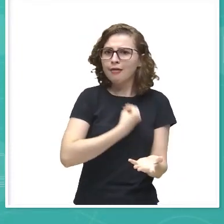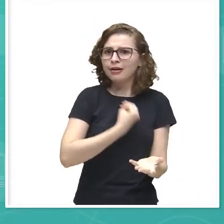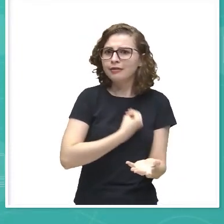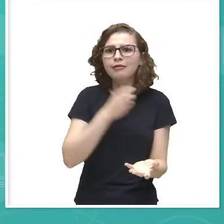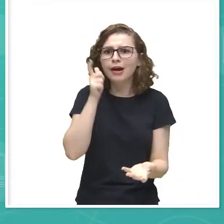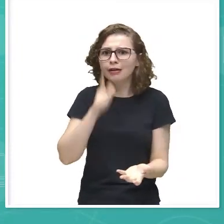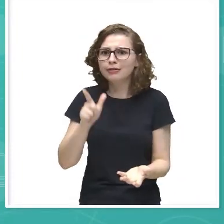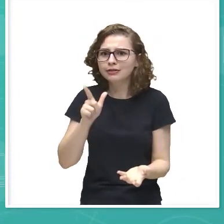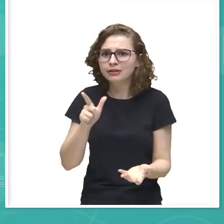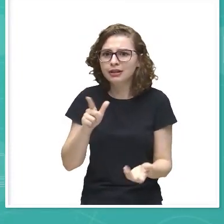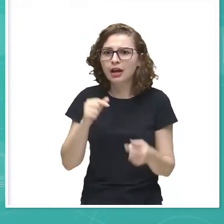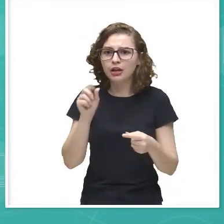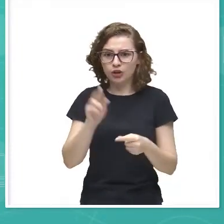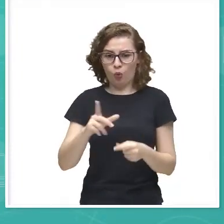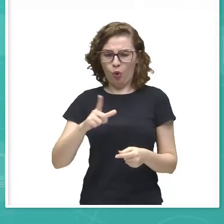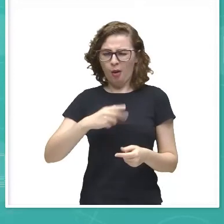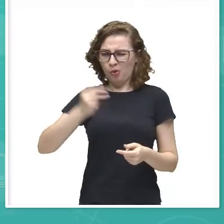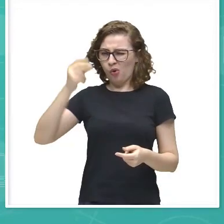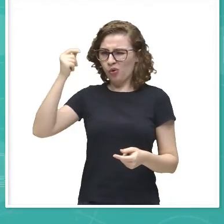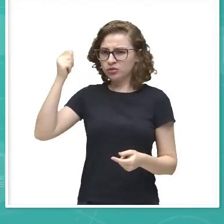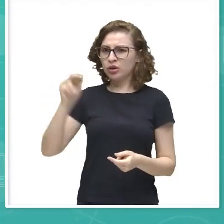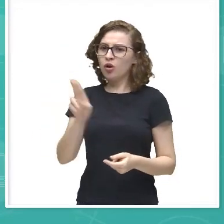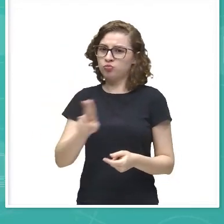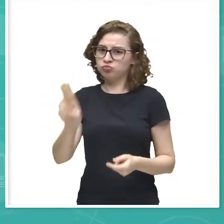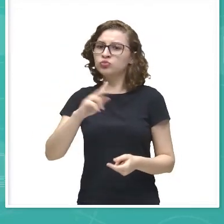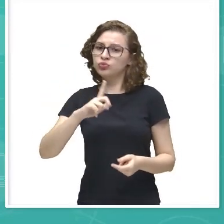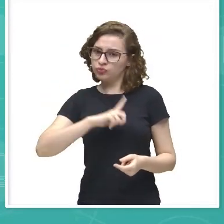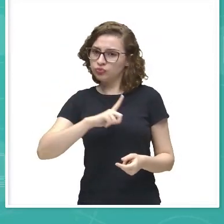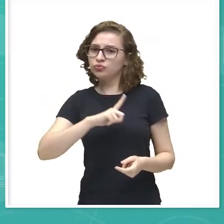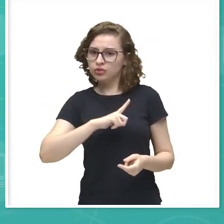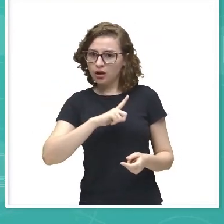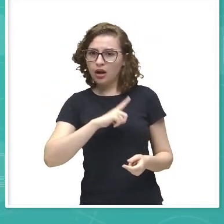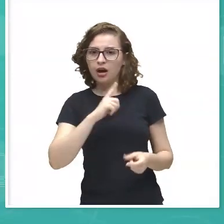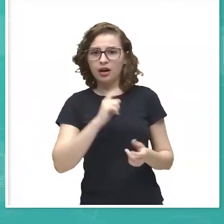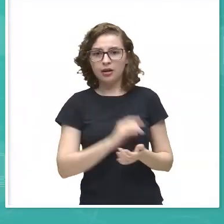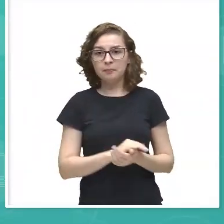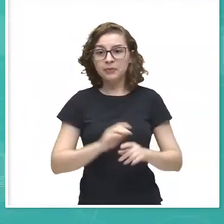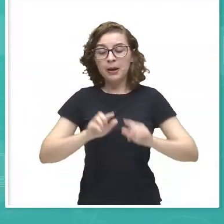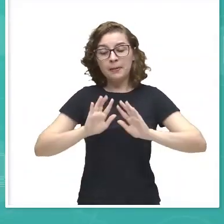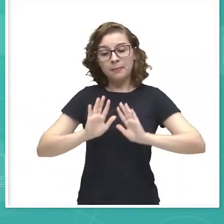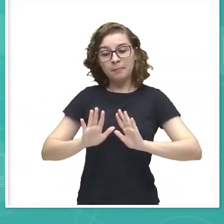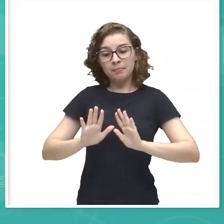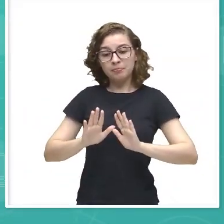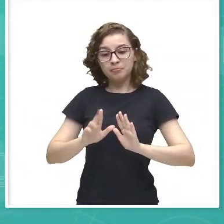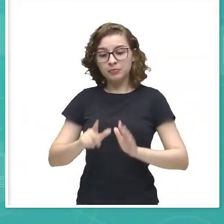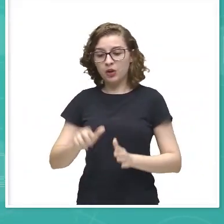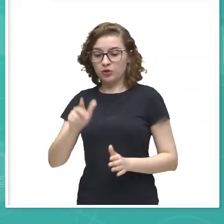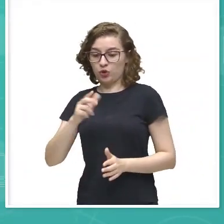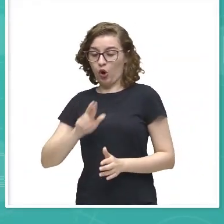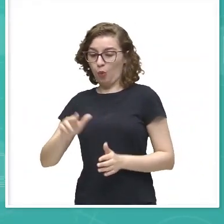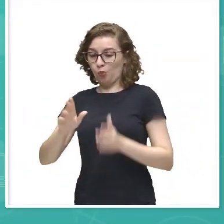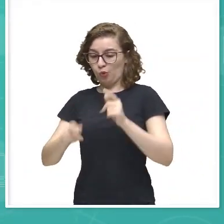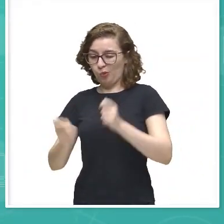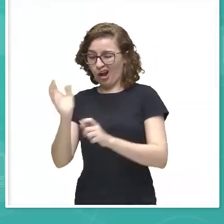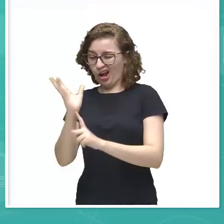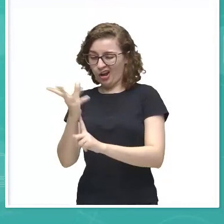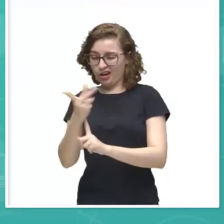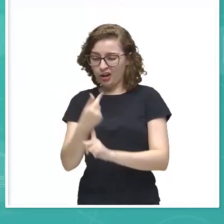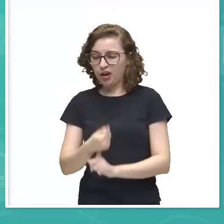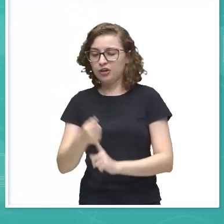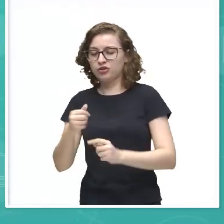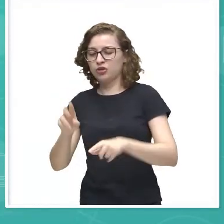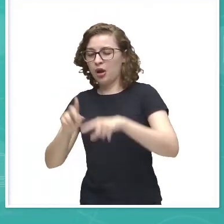caráter funcional, né? Então, algumas obras funcionais, elas viram também produções